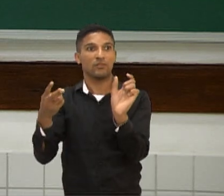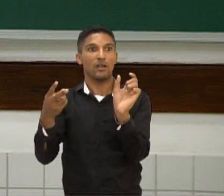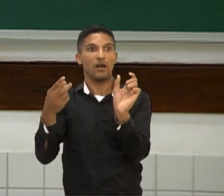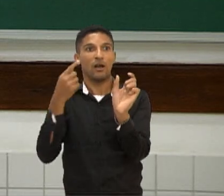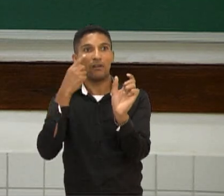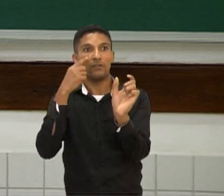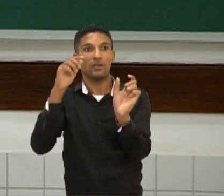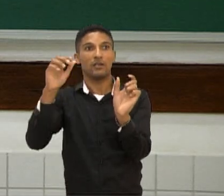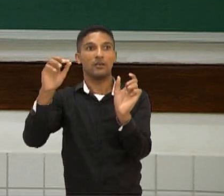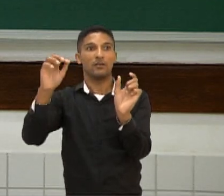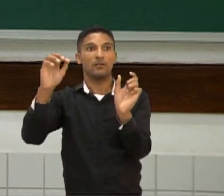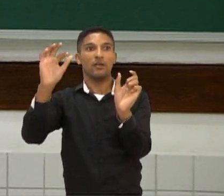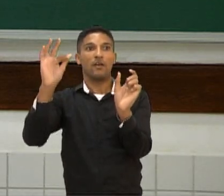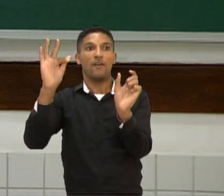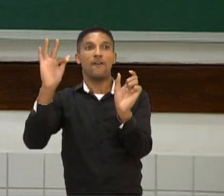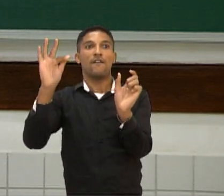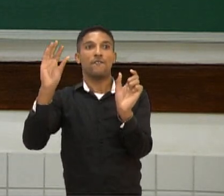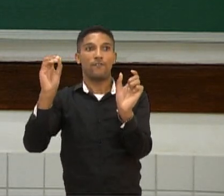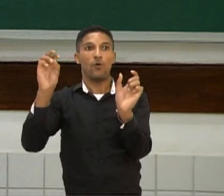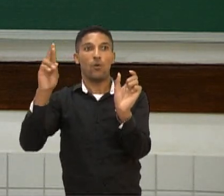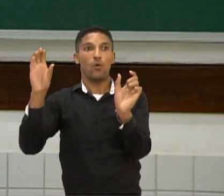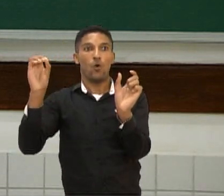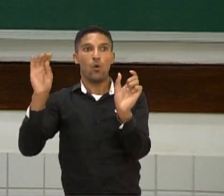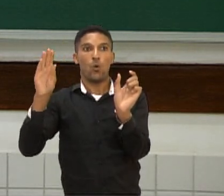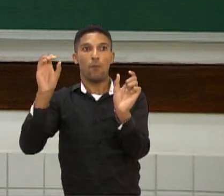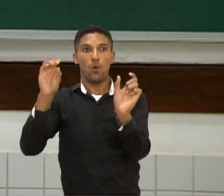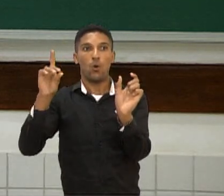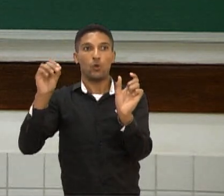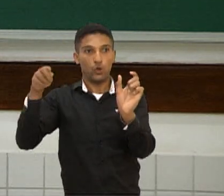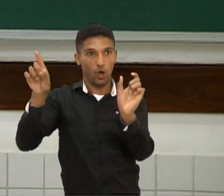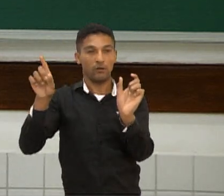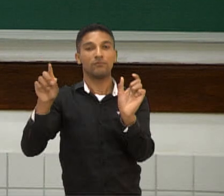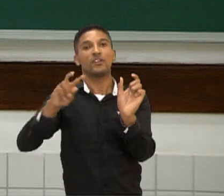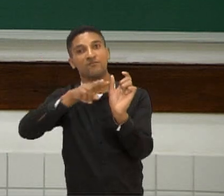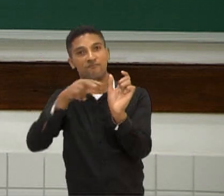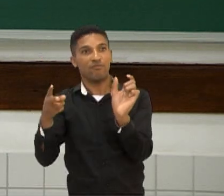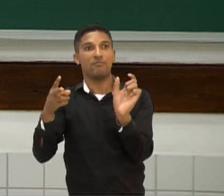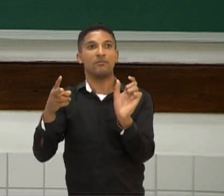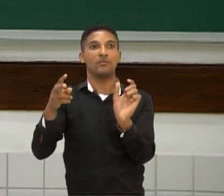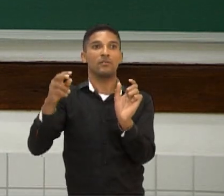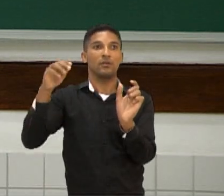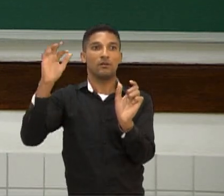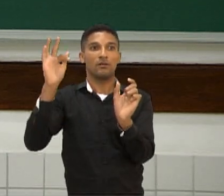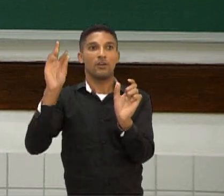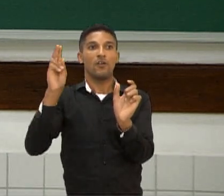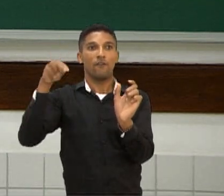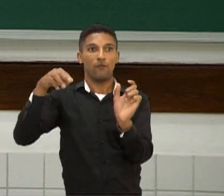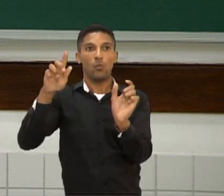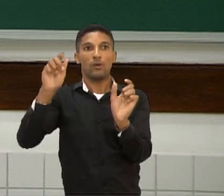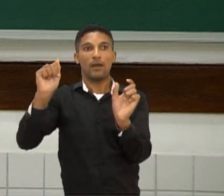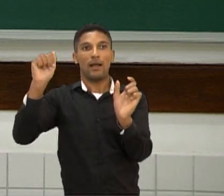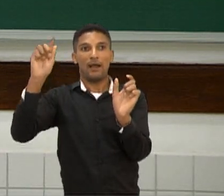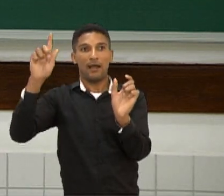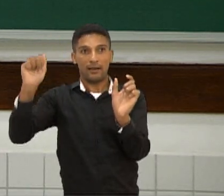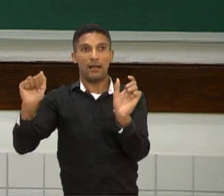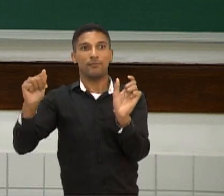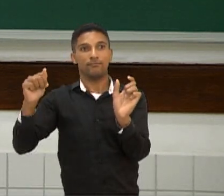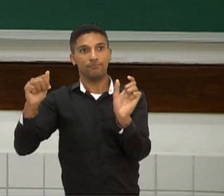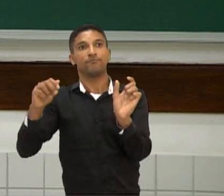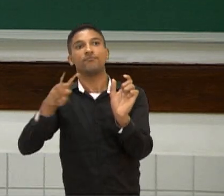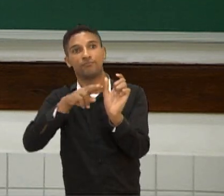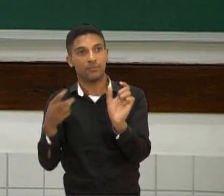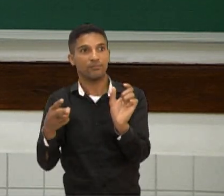todo o Brasil, né? E algo interessante também é que é o nome dado para festa. Nós vamos falar aqui